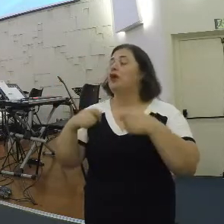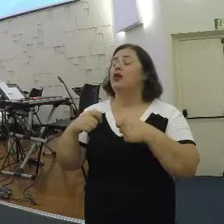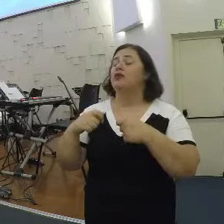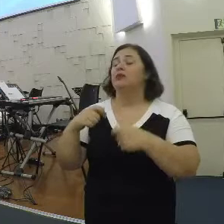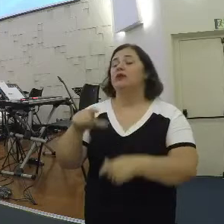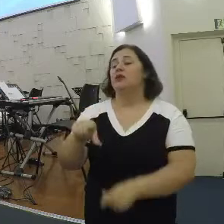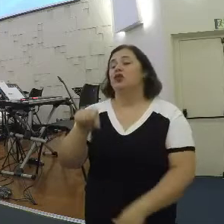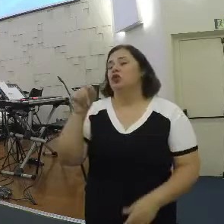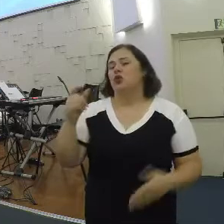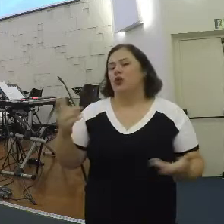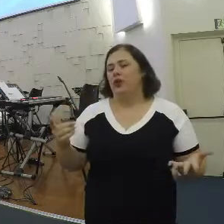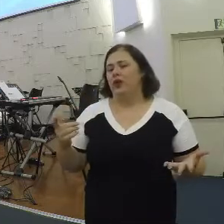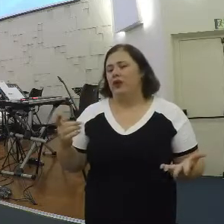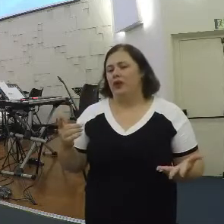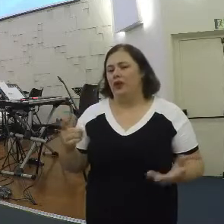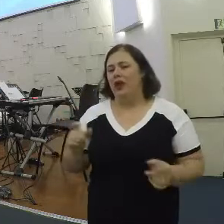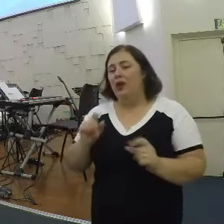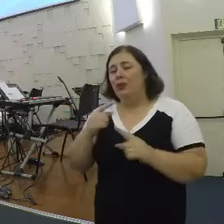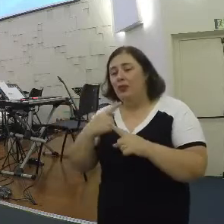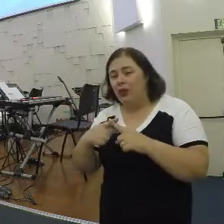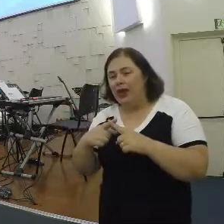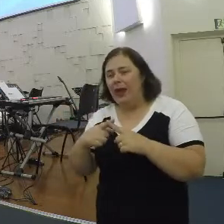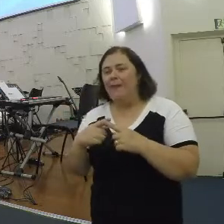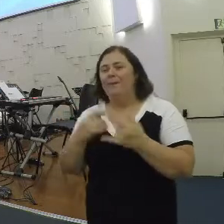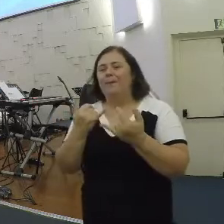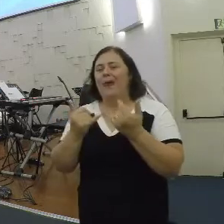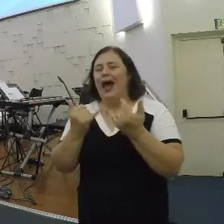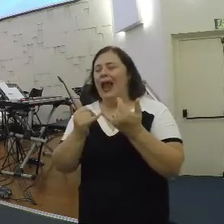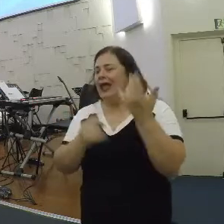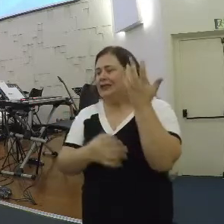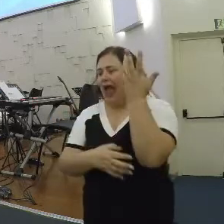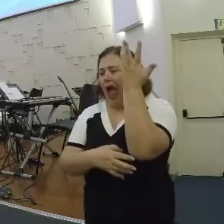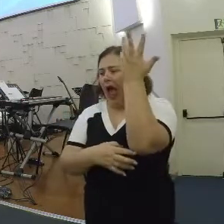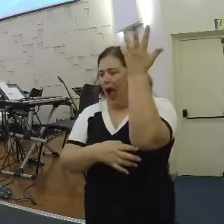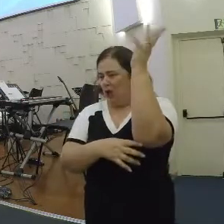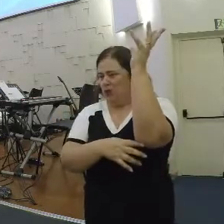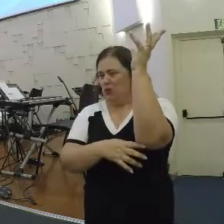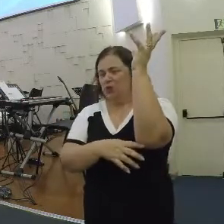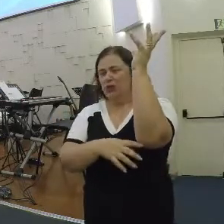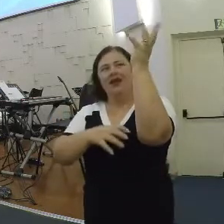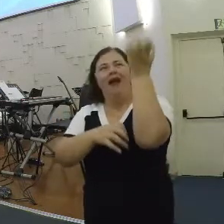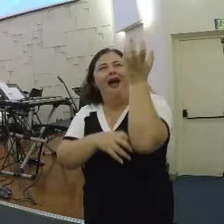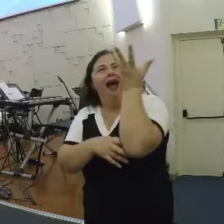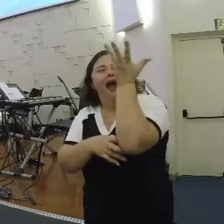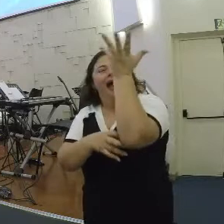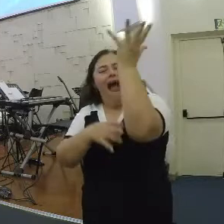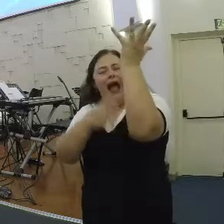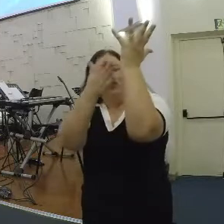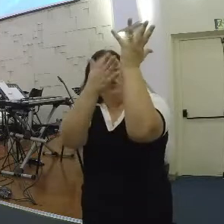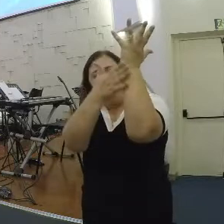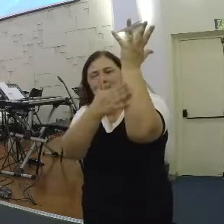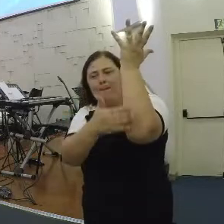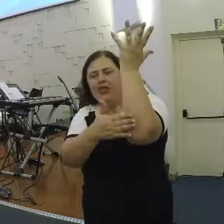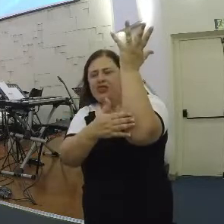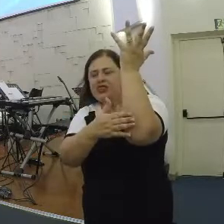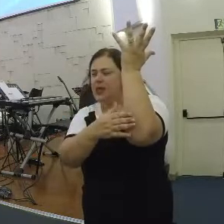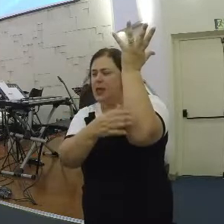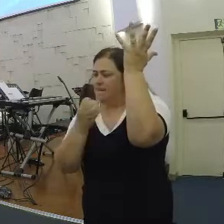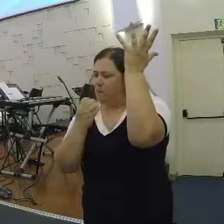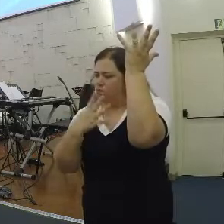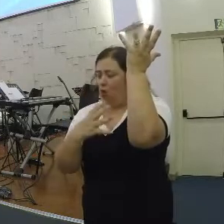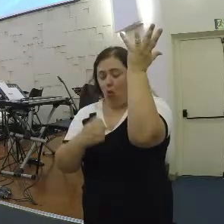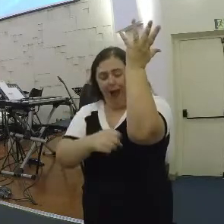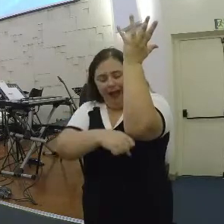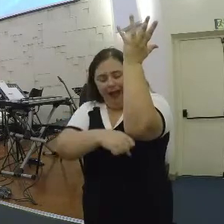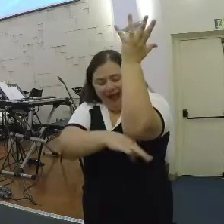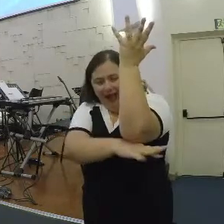fica mais firme, os galhos se fortalecem e os frutos vêm. É aquele coração de